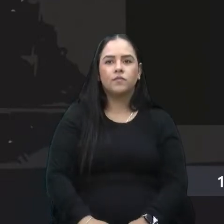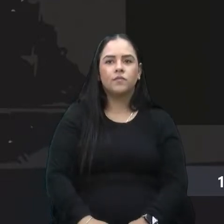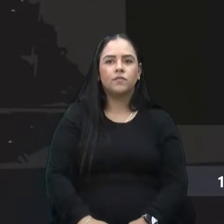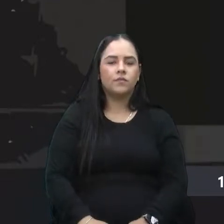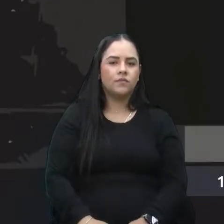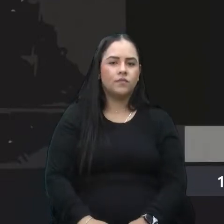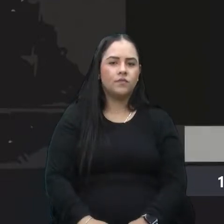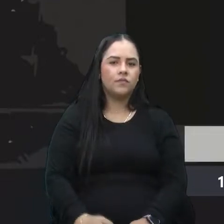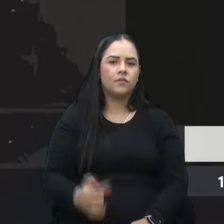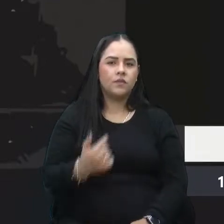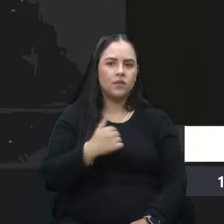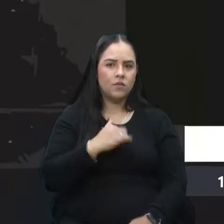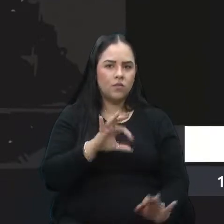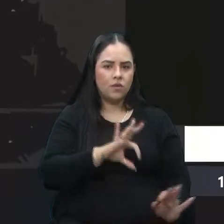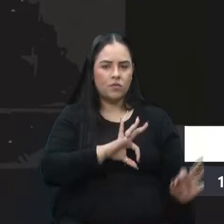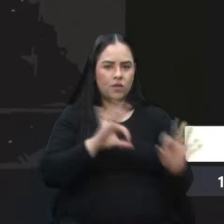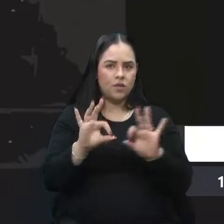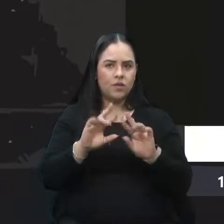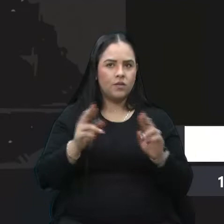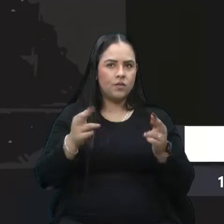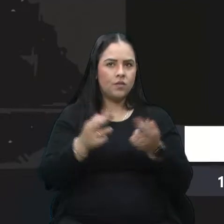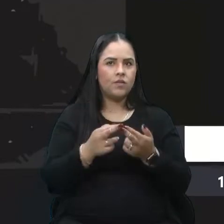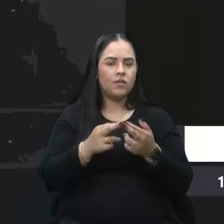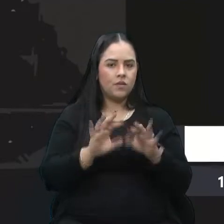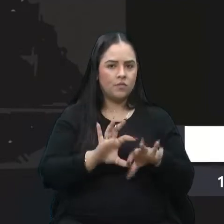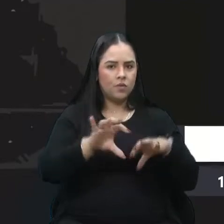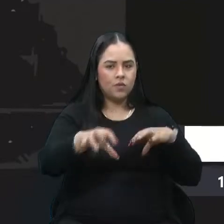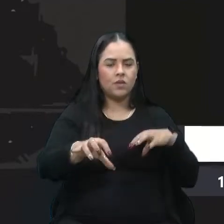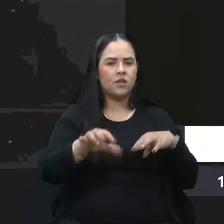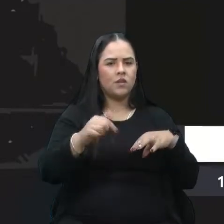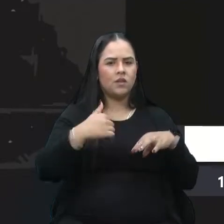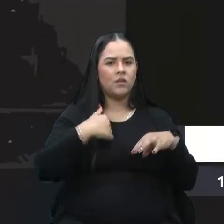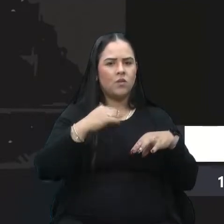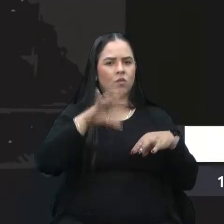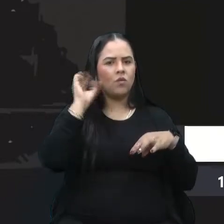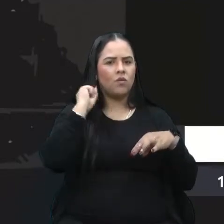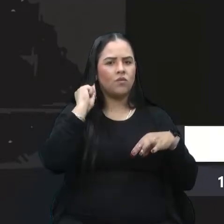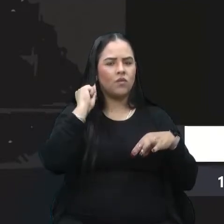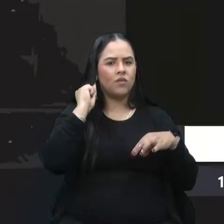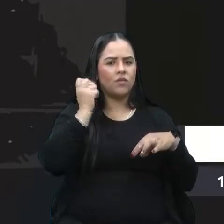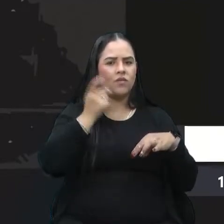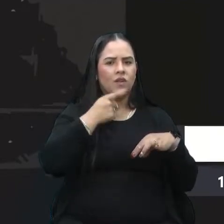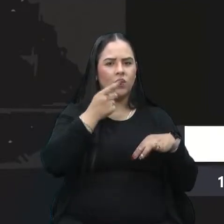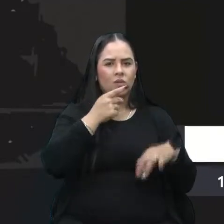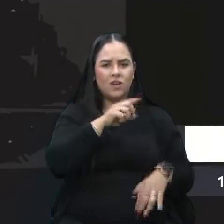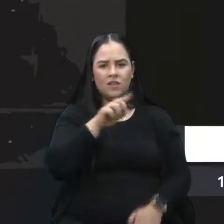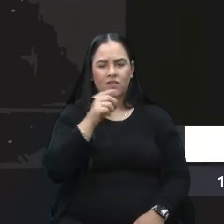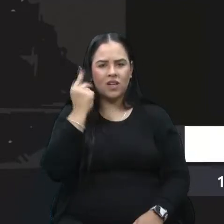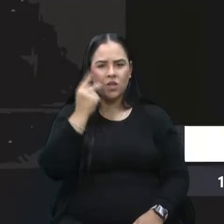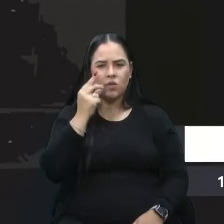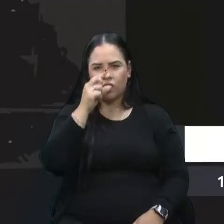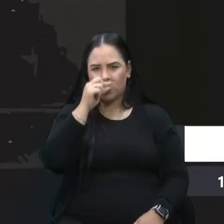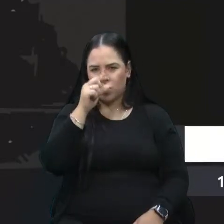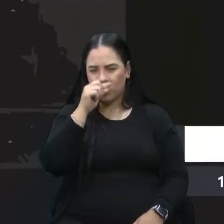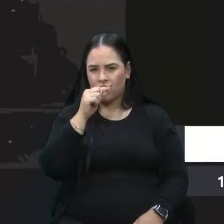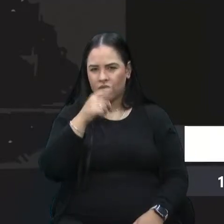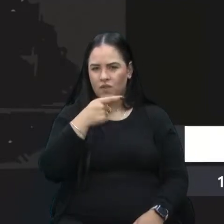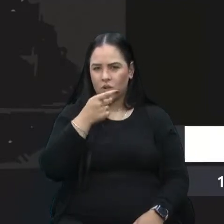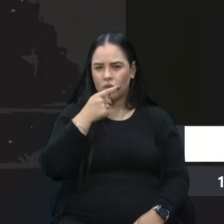estava acompanhando a sessão aqui remotamente e ouvi uma fala do vereador Fantinel sobre a questão da